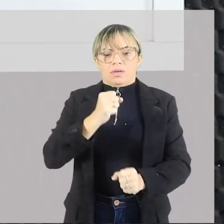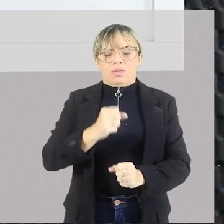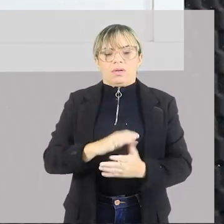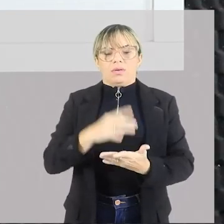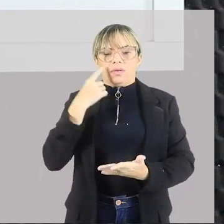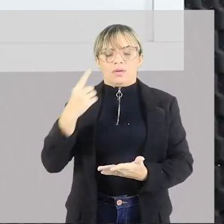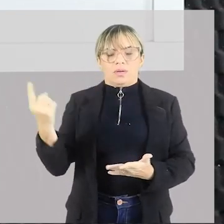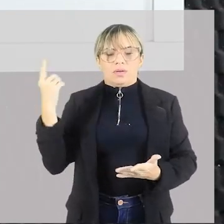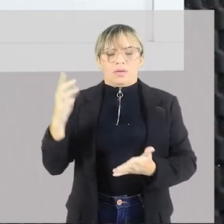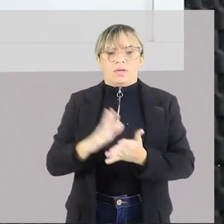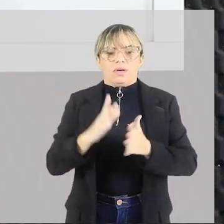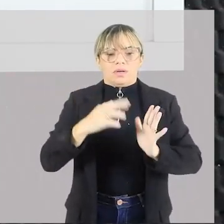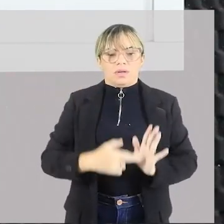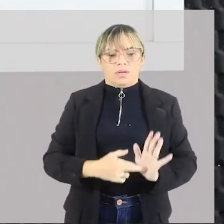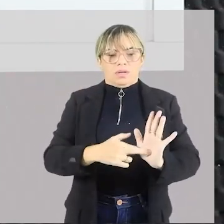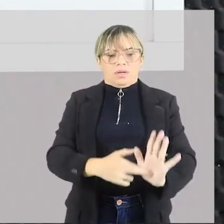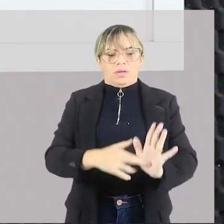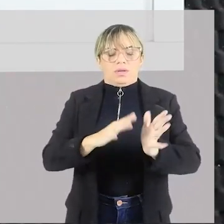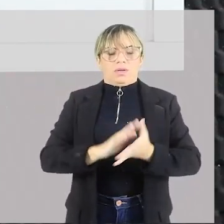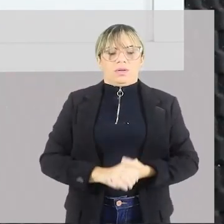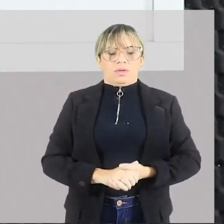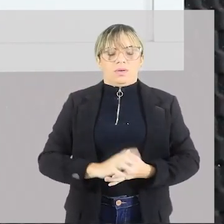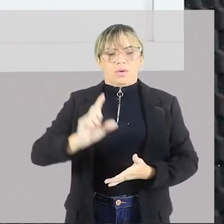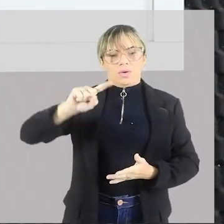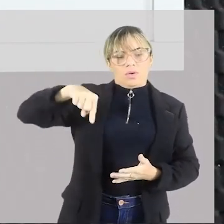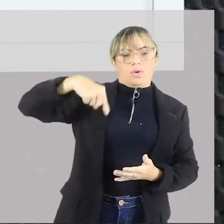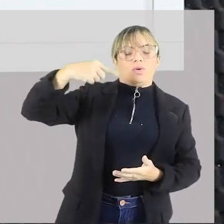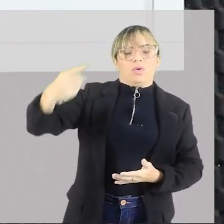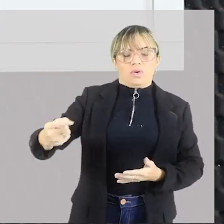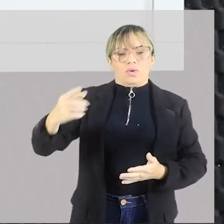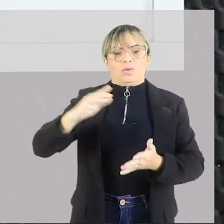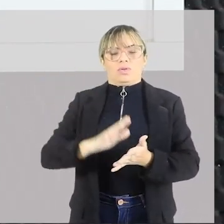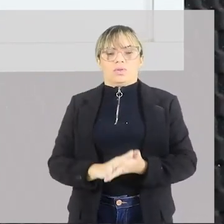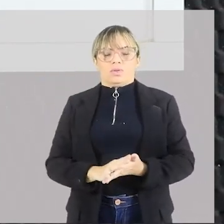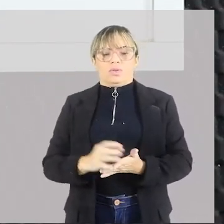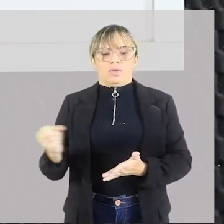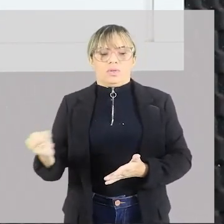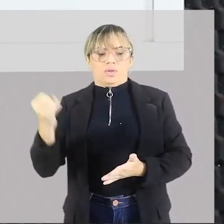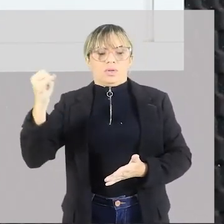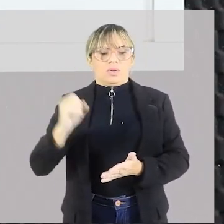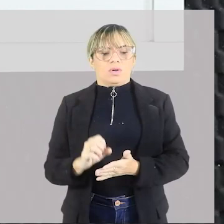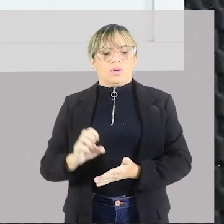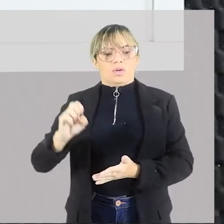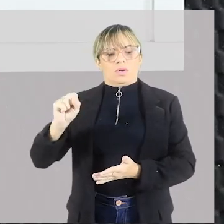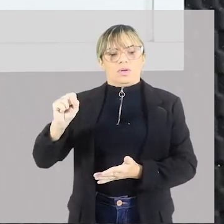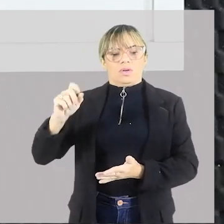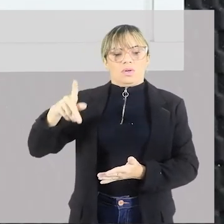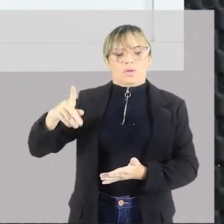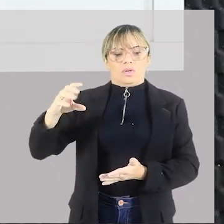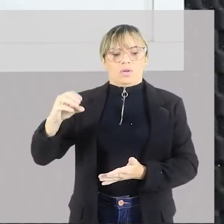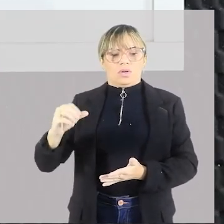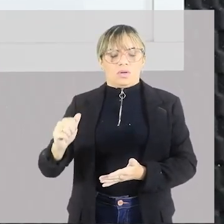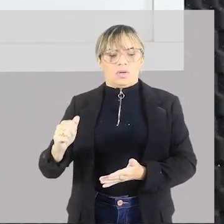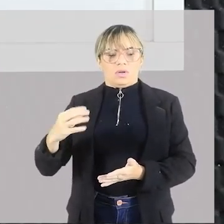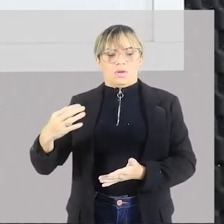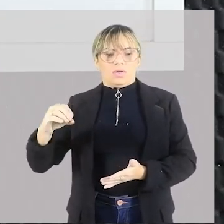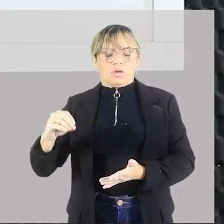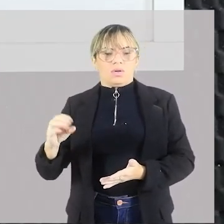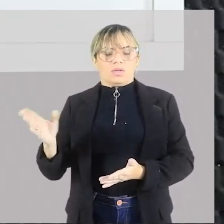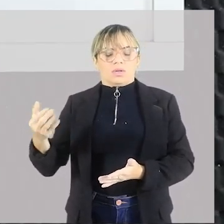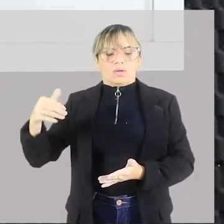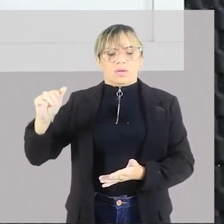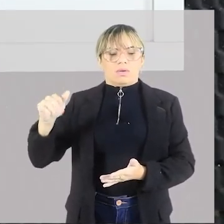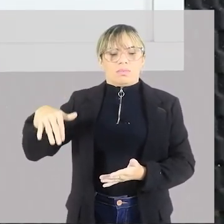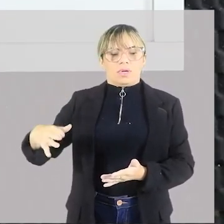vai trabalhar certo outro elemento importante que a gente saiba o espaço amostral que que é um espaço amostral são